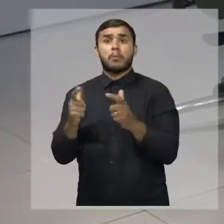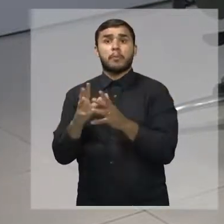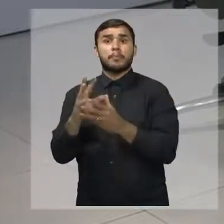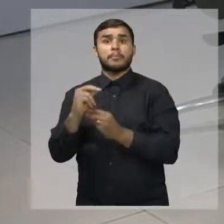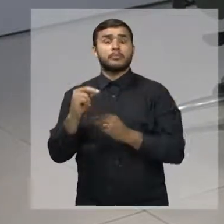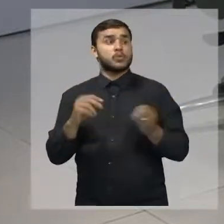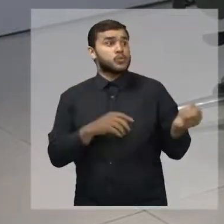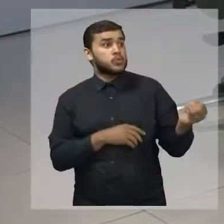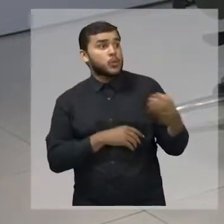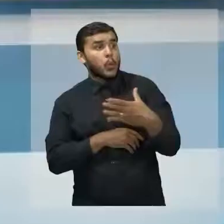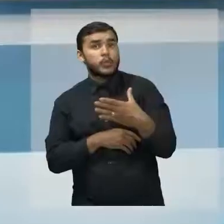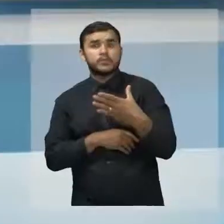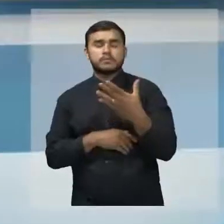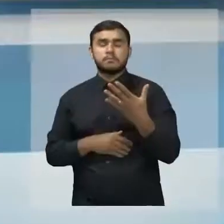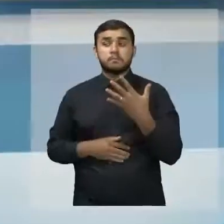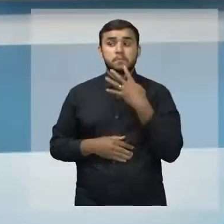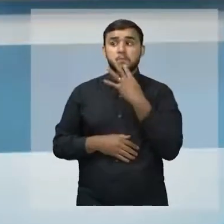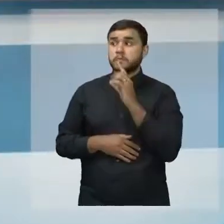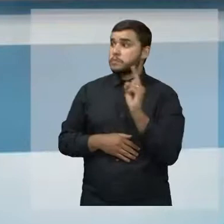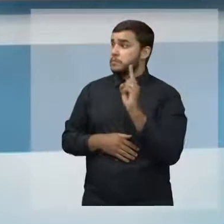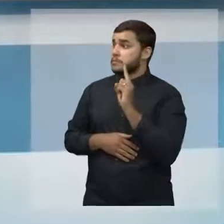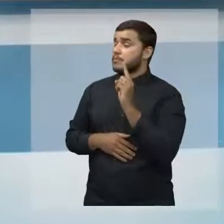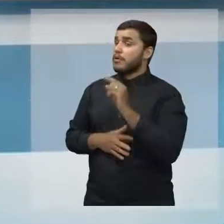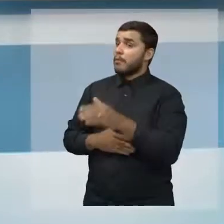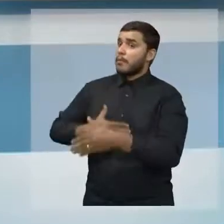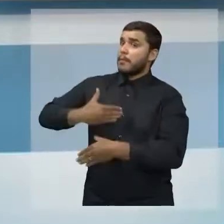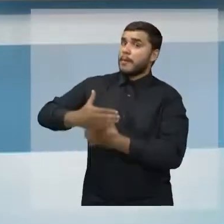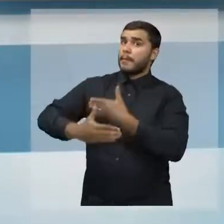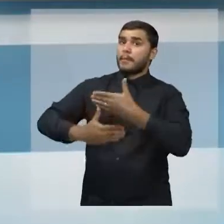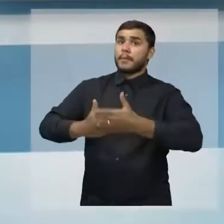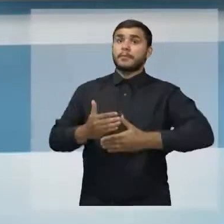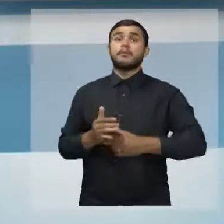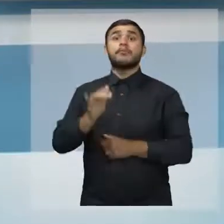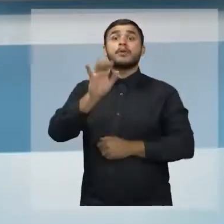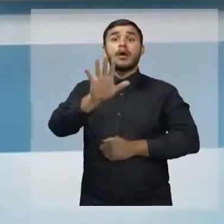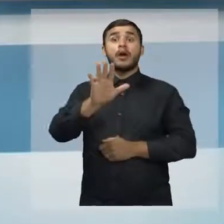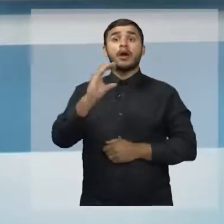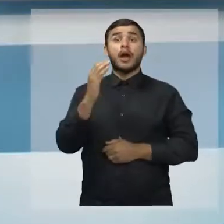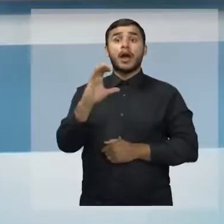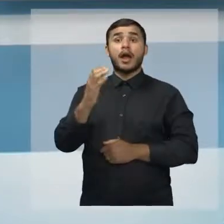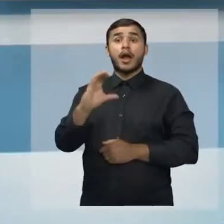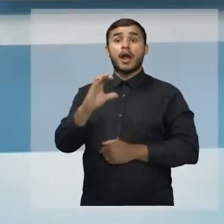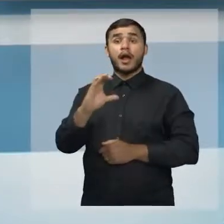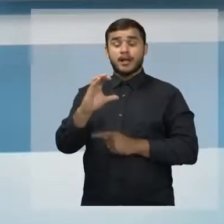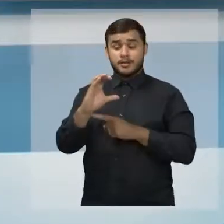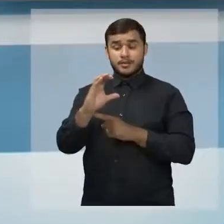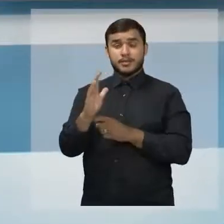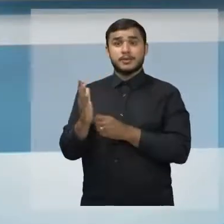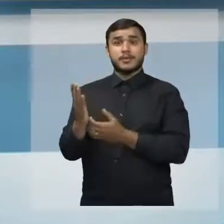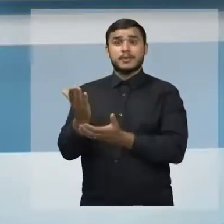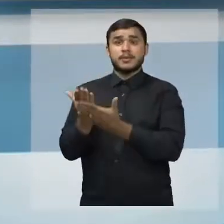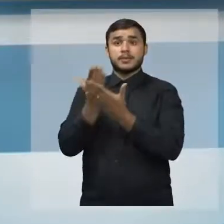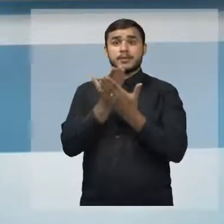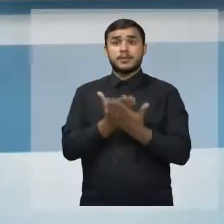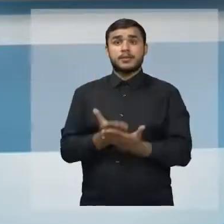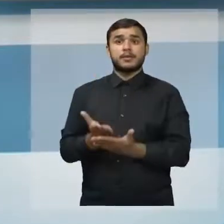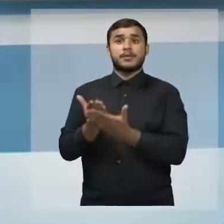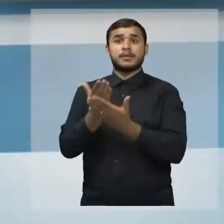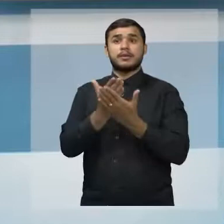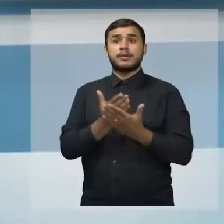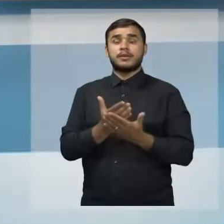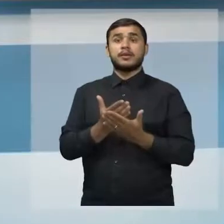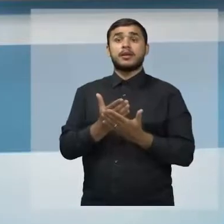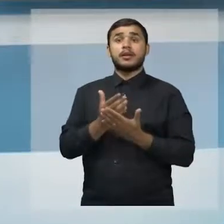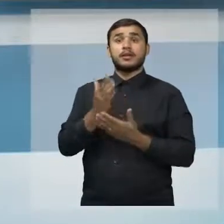conhece ainda. Se você pensar, por exemplo, na ciência, você tem hoje a medicine web,